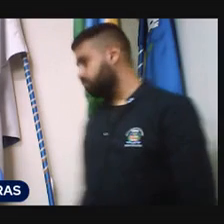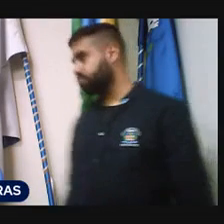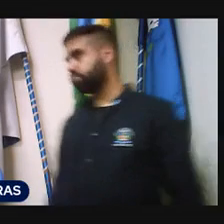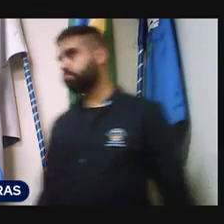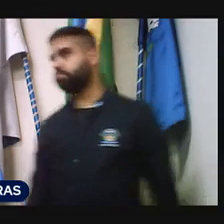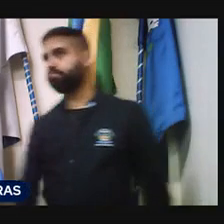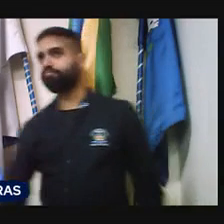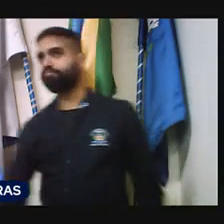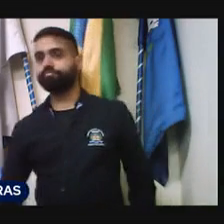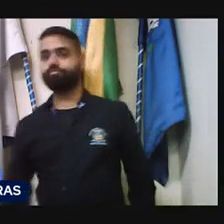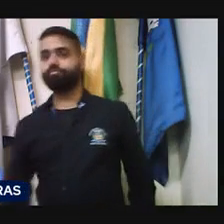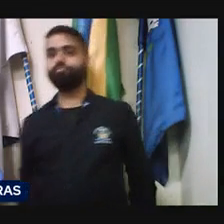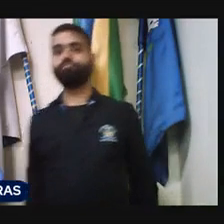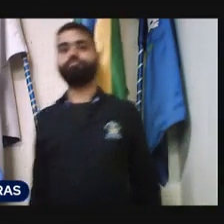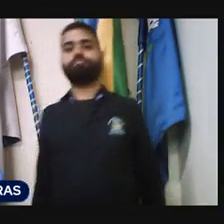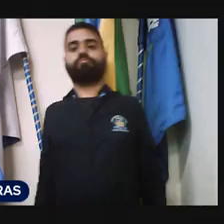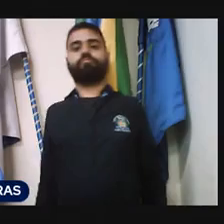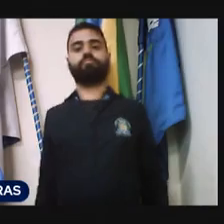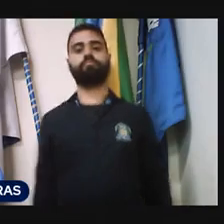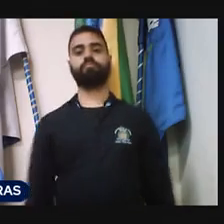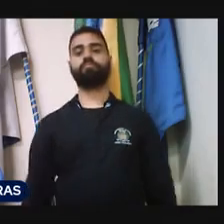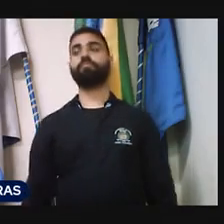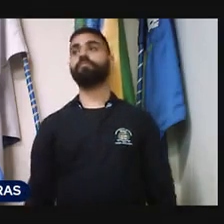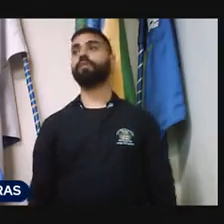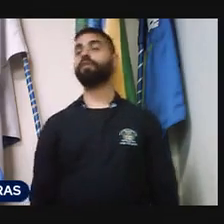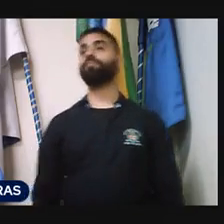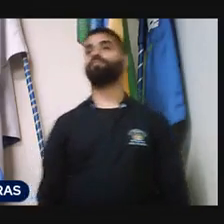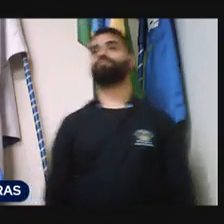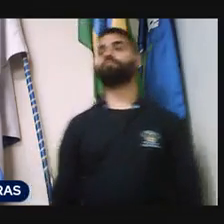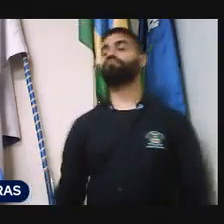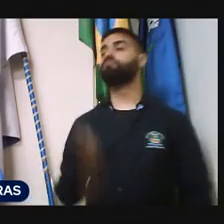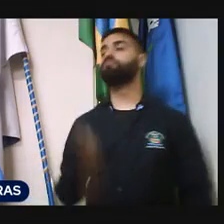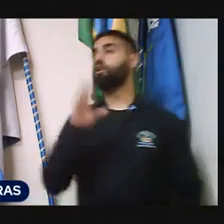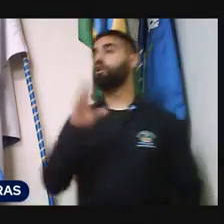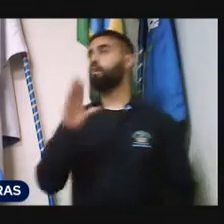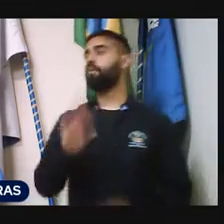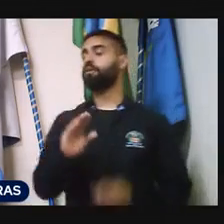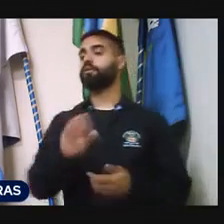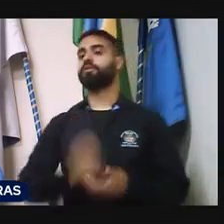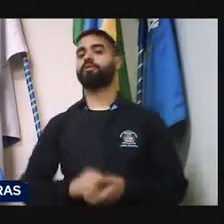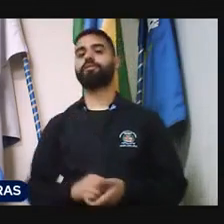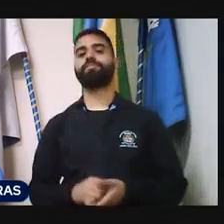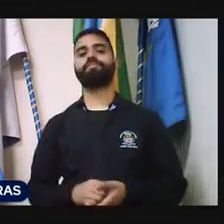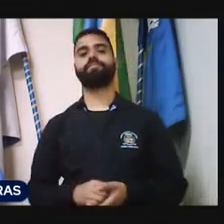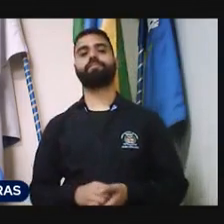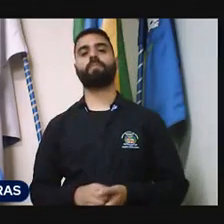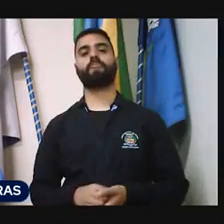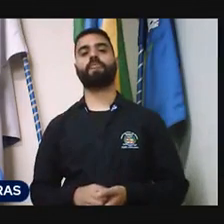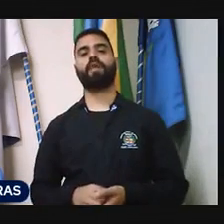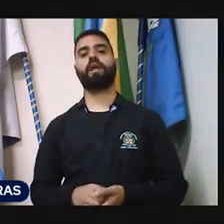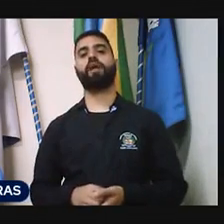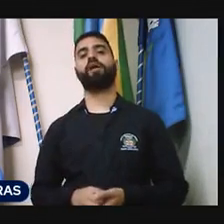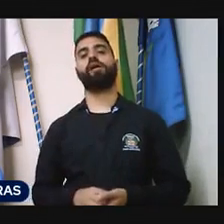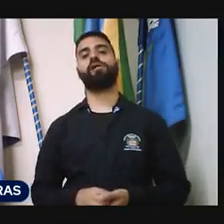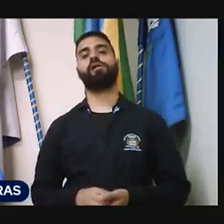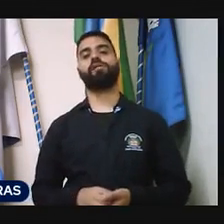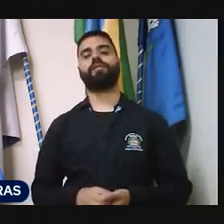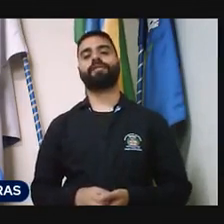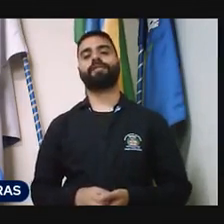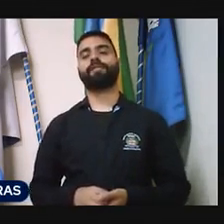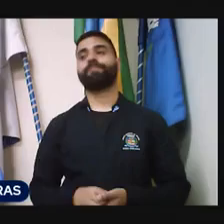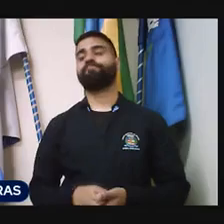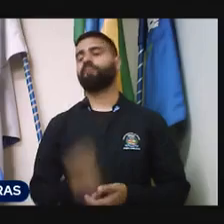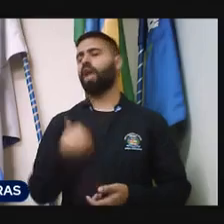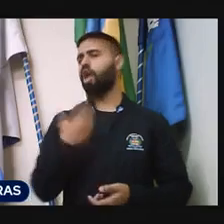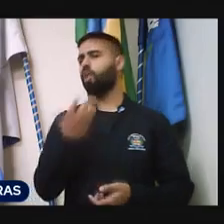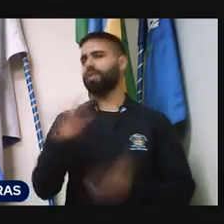eu só queria dizer o seguinte eu pedi o vereador David para assinar requerimento que ele fez sobre os agentes de saúde